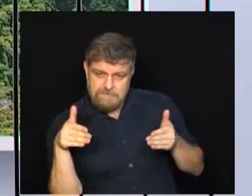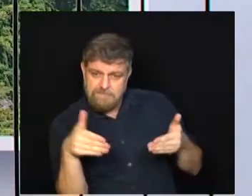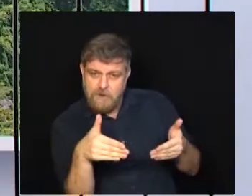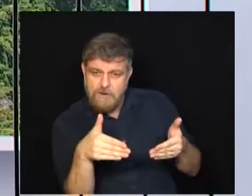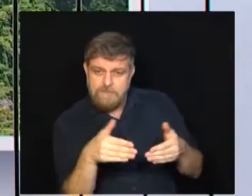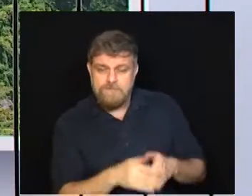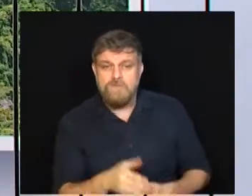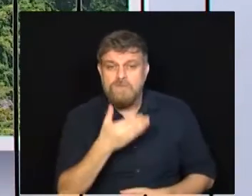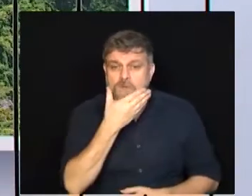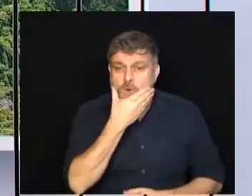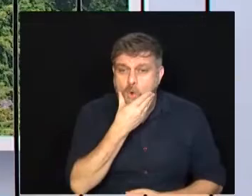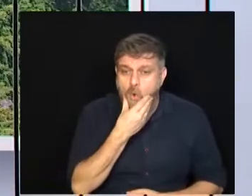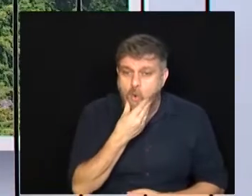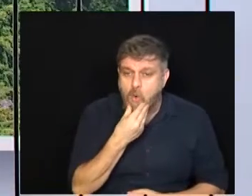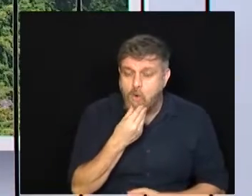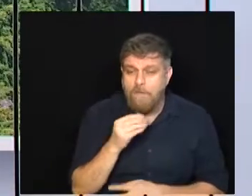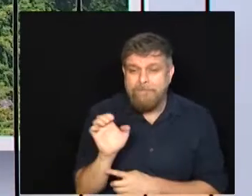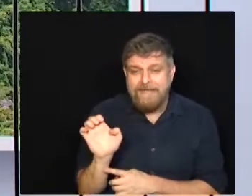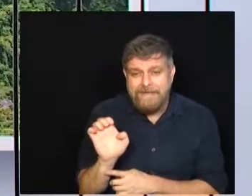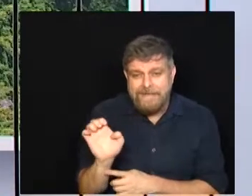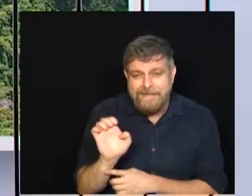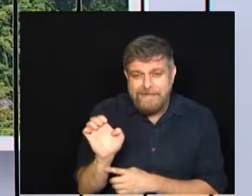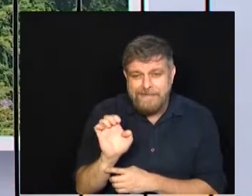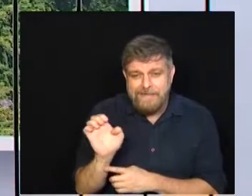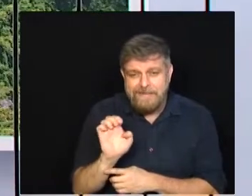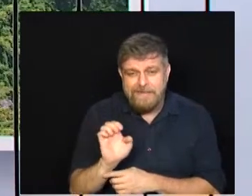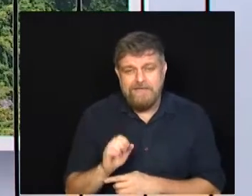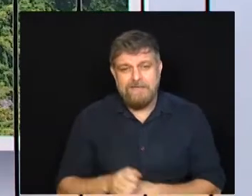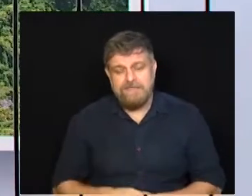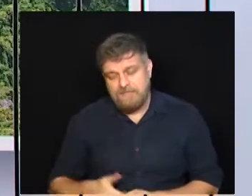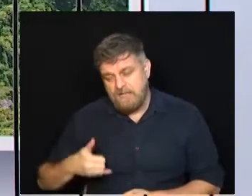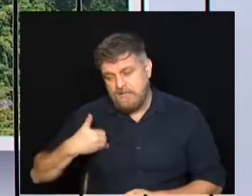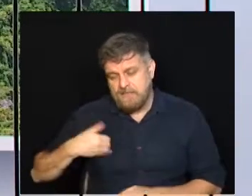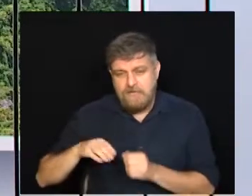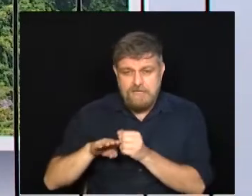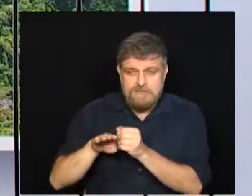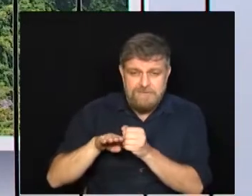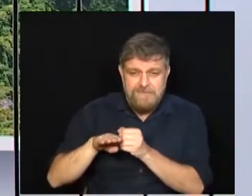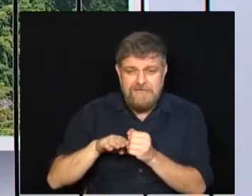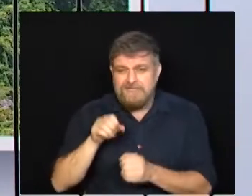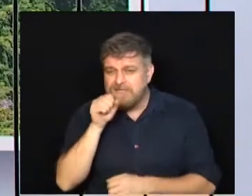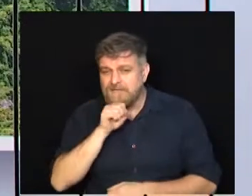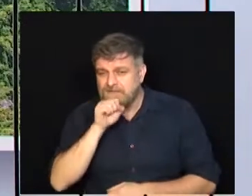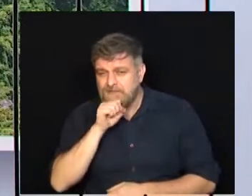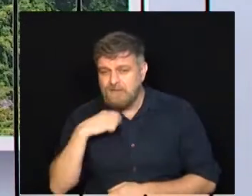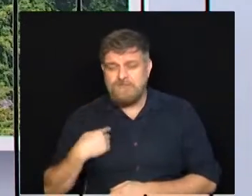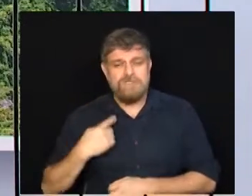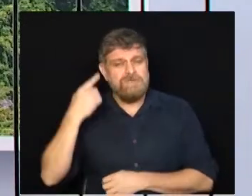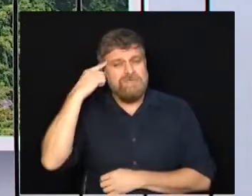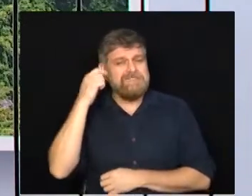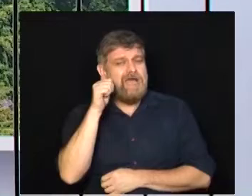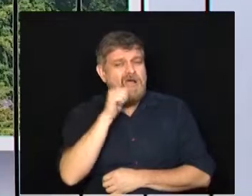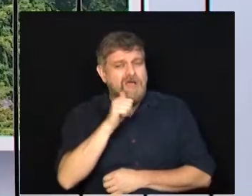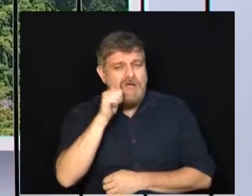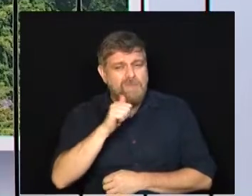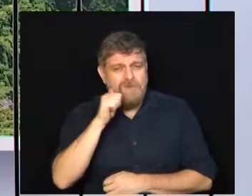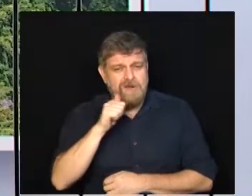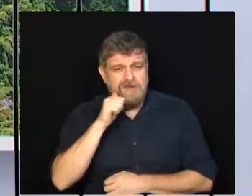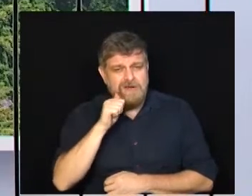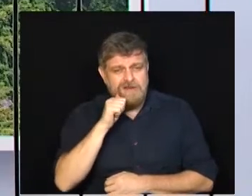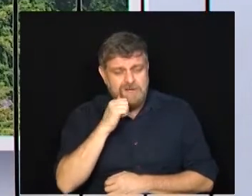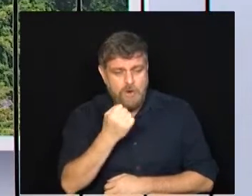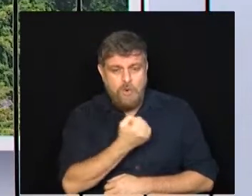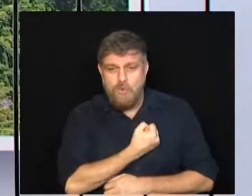dos homens gays de média idade e idosos. Quando a gente fala das mulheres, isso é um pouco, a quantidade de